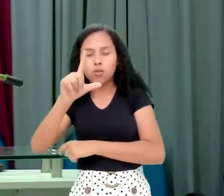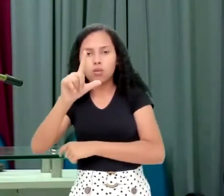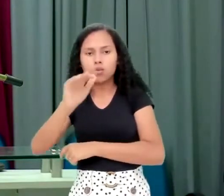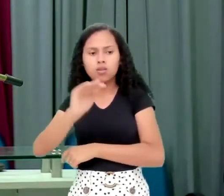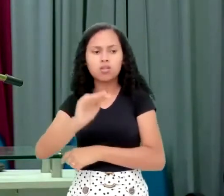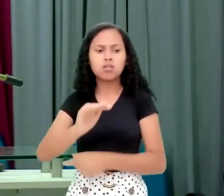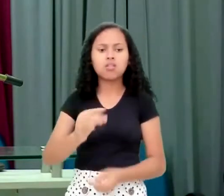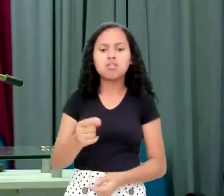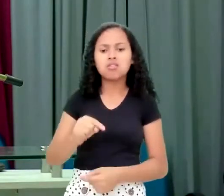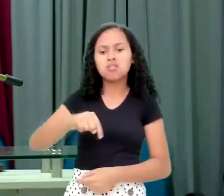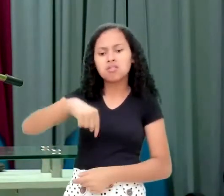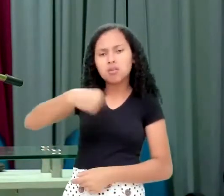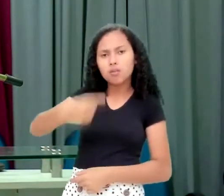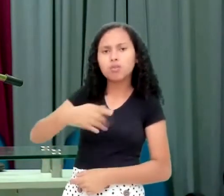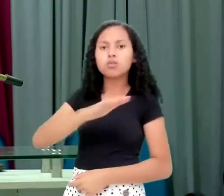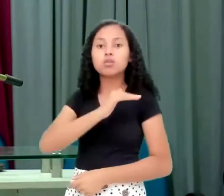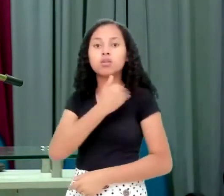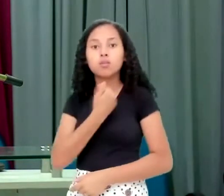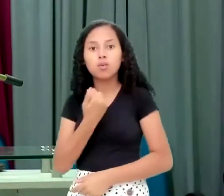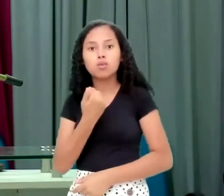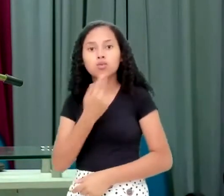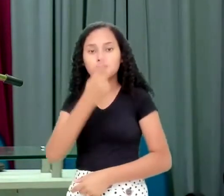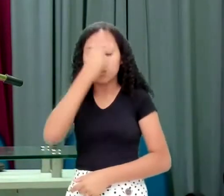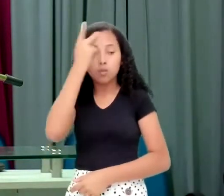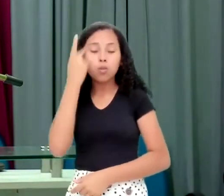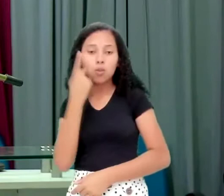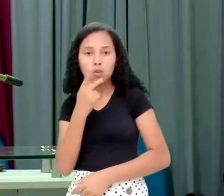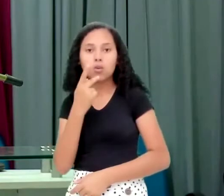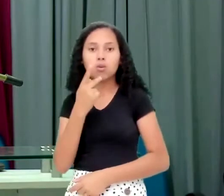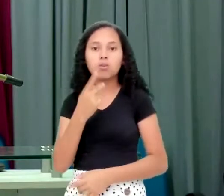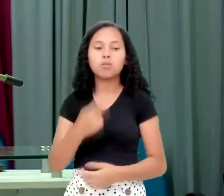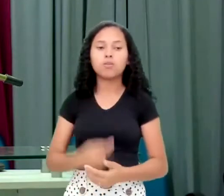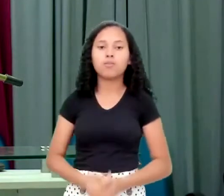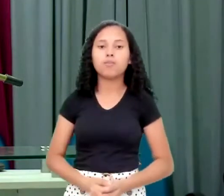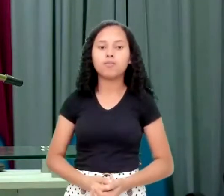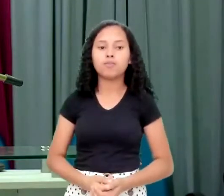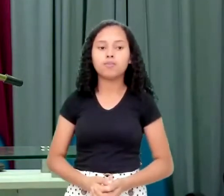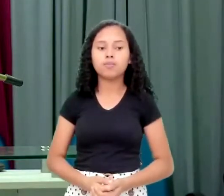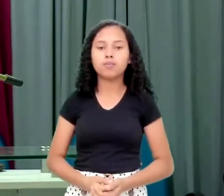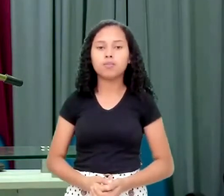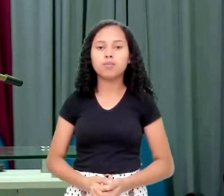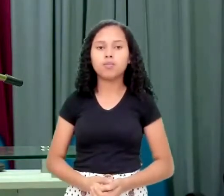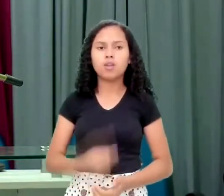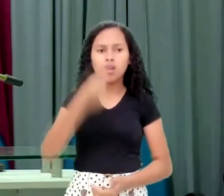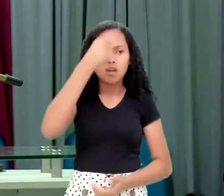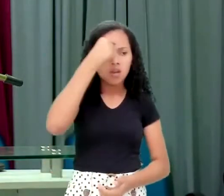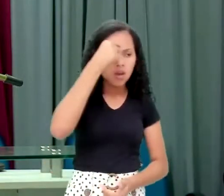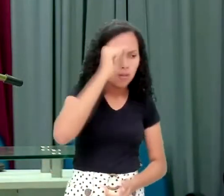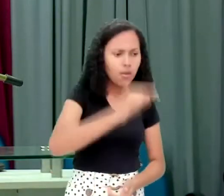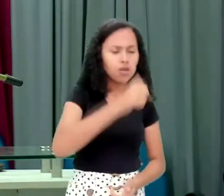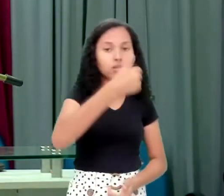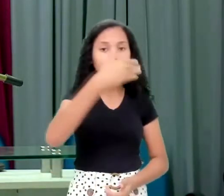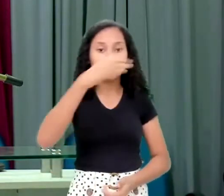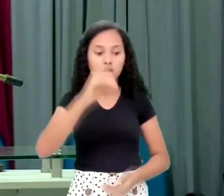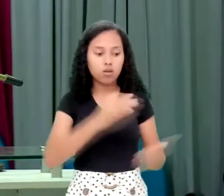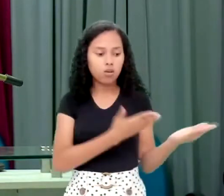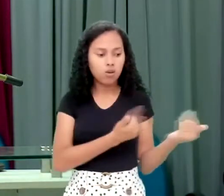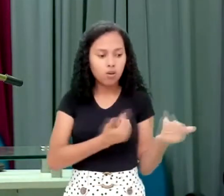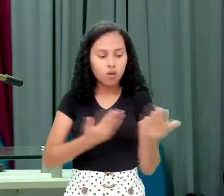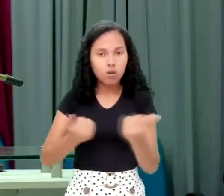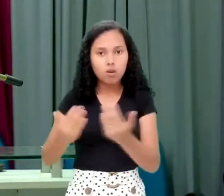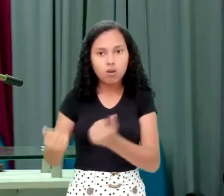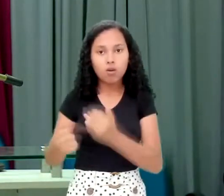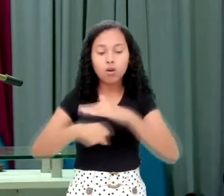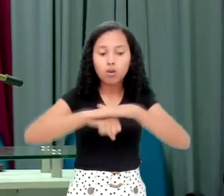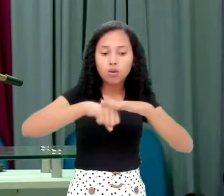busca abrigo ali próximo do Carmelo e envia 10 jovens a falar com aquele